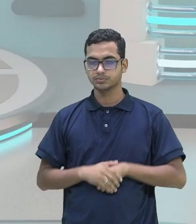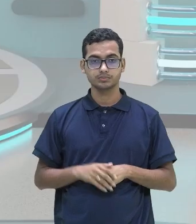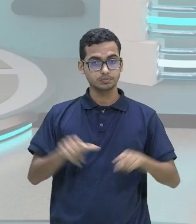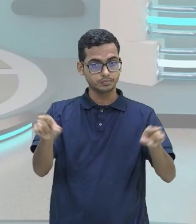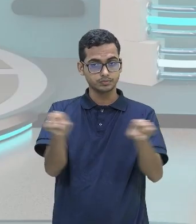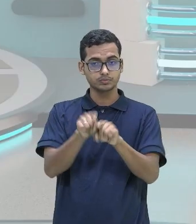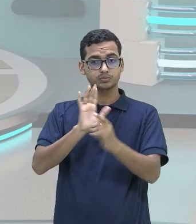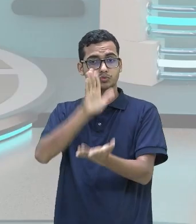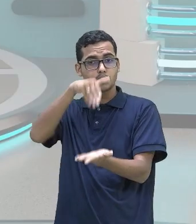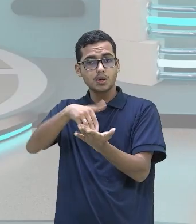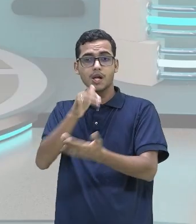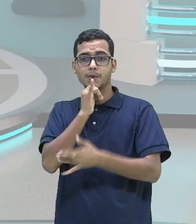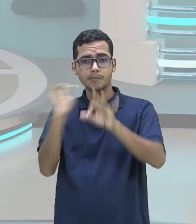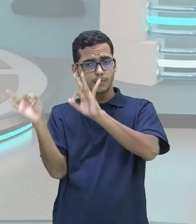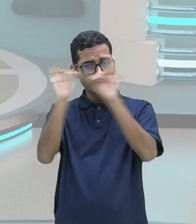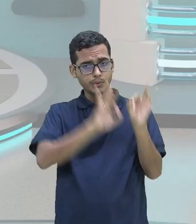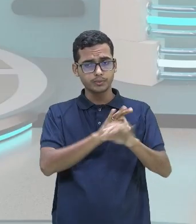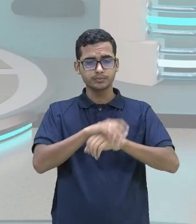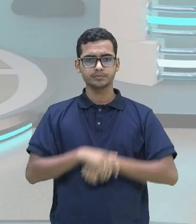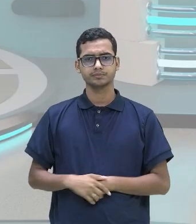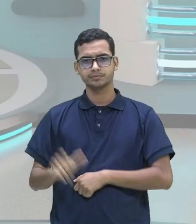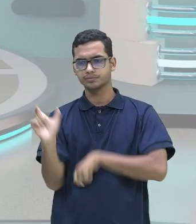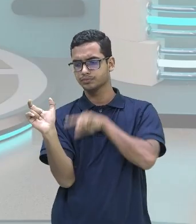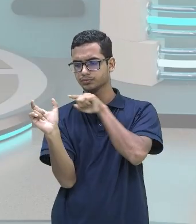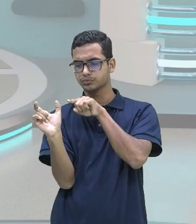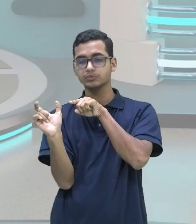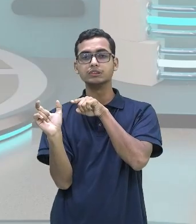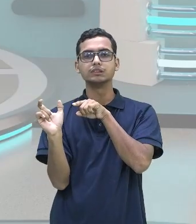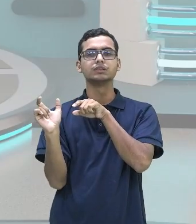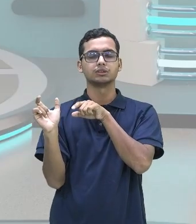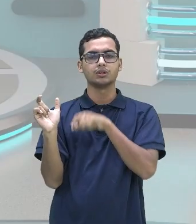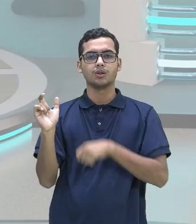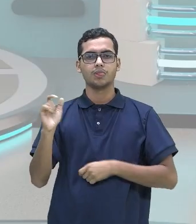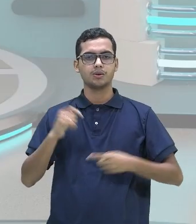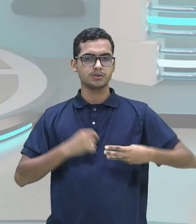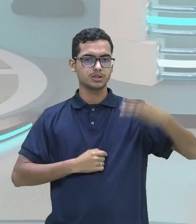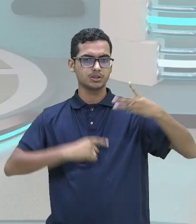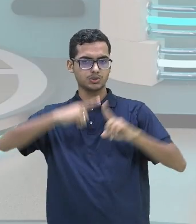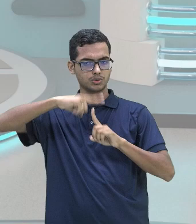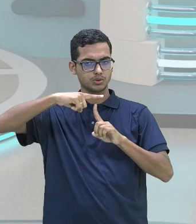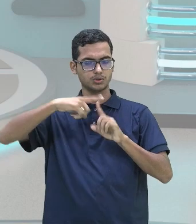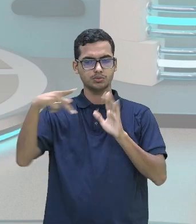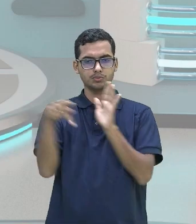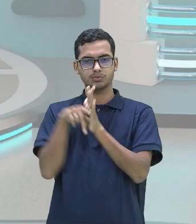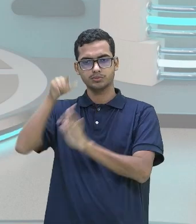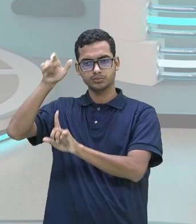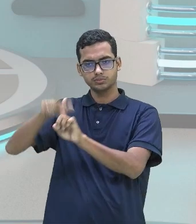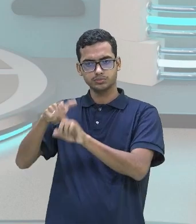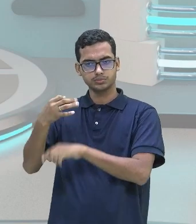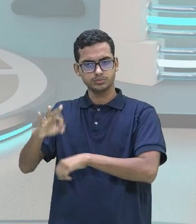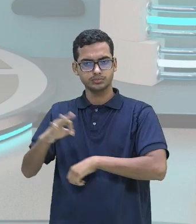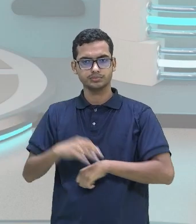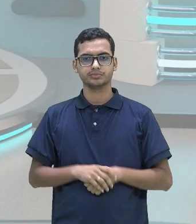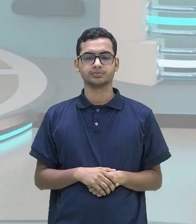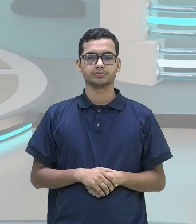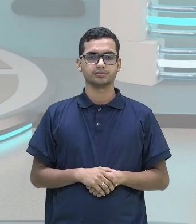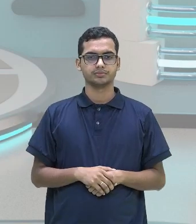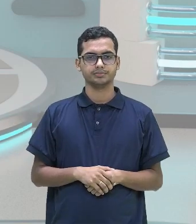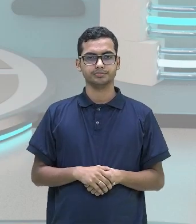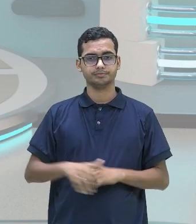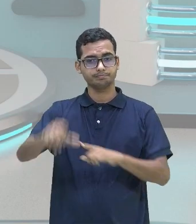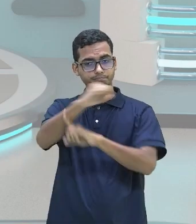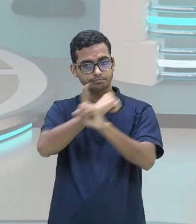último exemplo é justamente um exemplo do terceiro tipo de sujeito que nós vamos revisar agora, que é justamente o